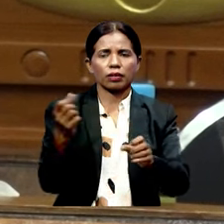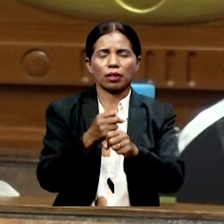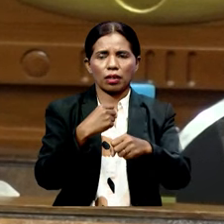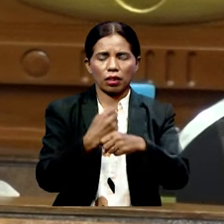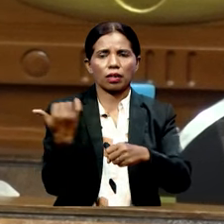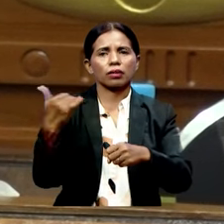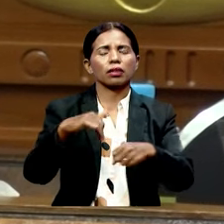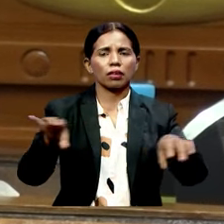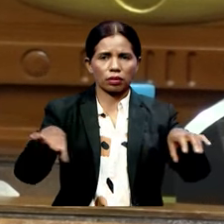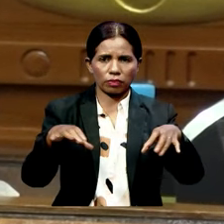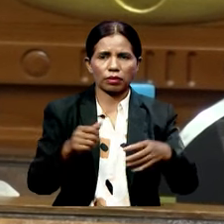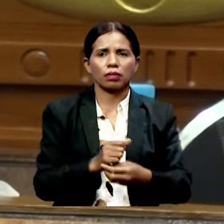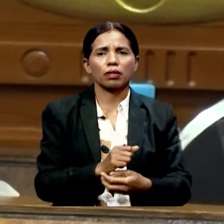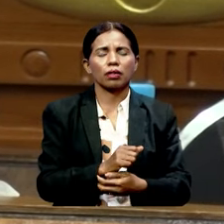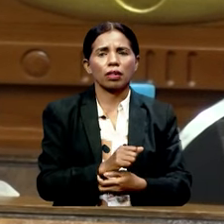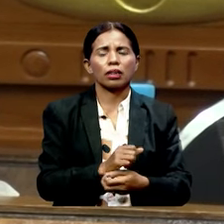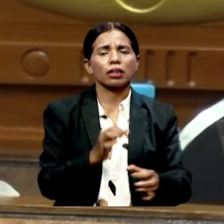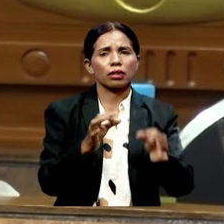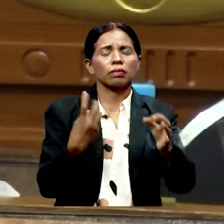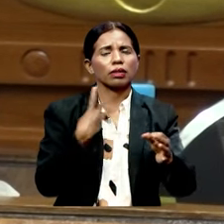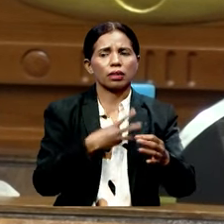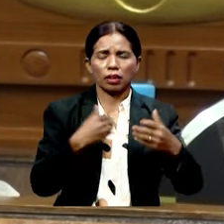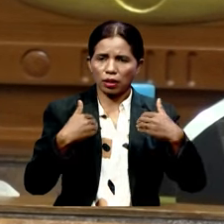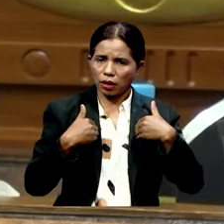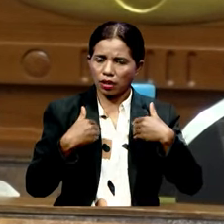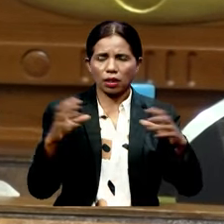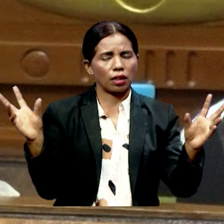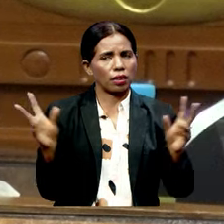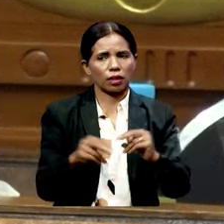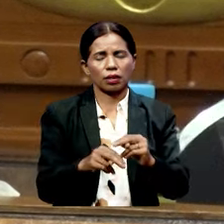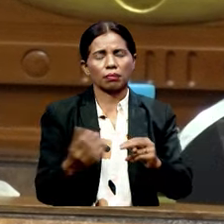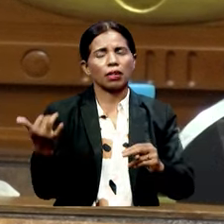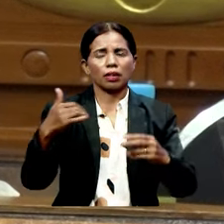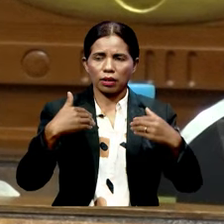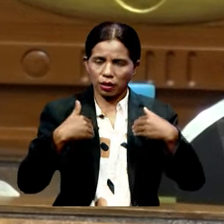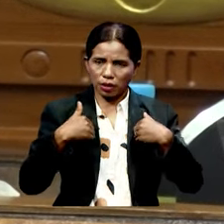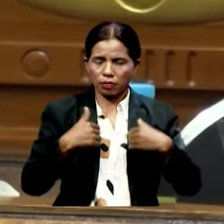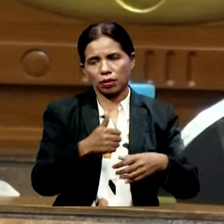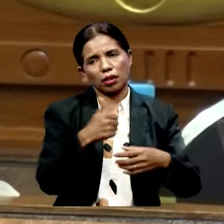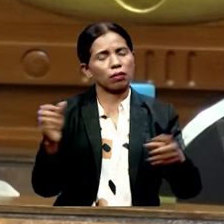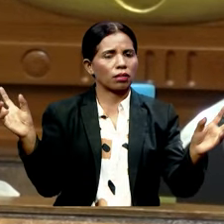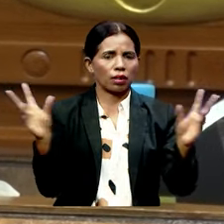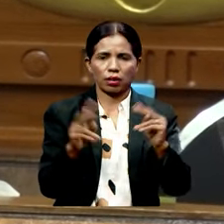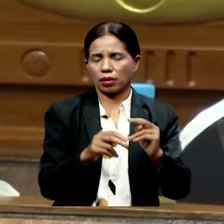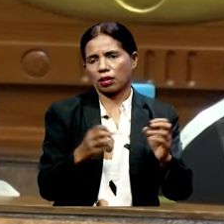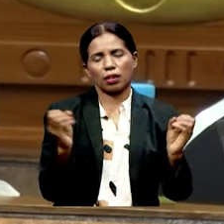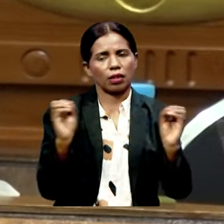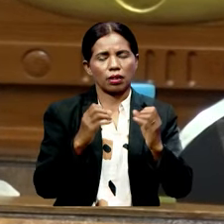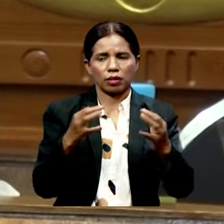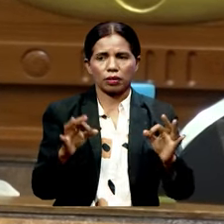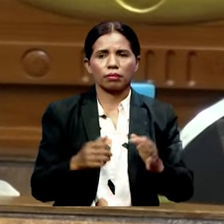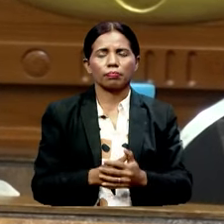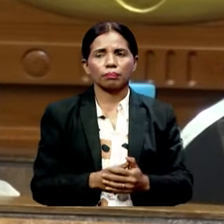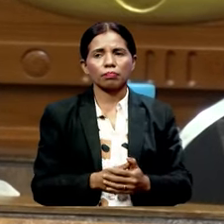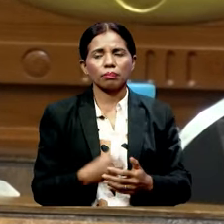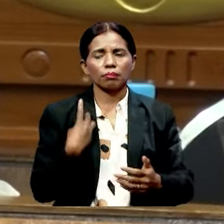nosso serviço. Agora a receita e a leiha balu iha balu leiha receita ser né